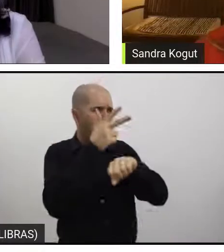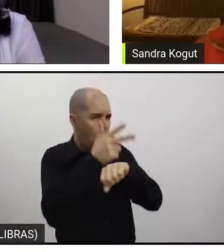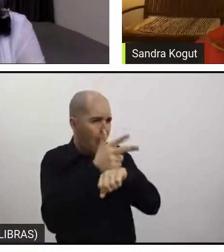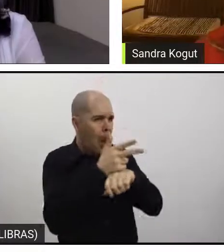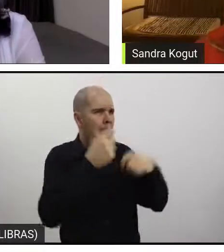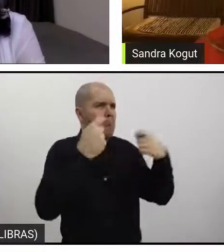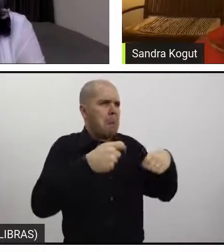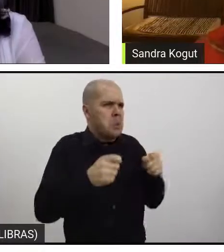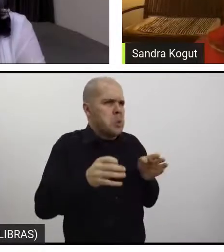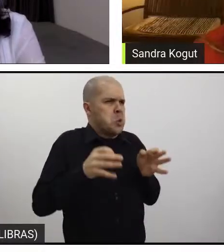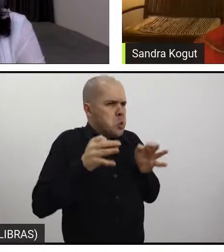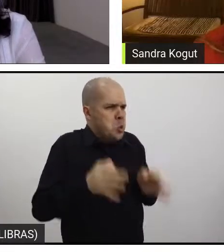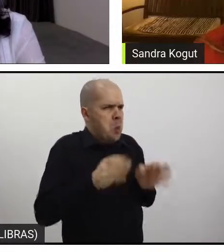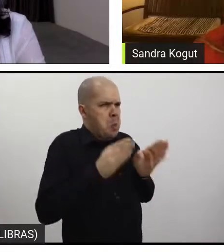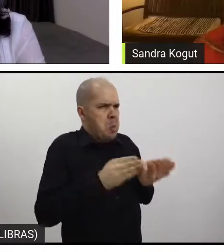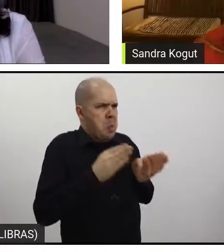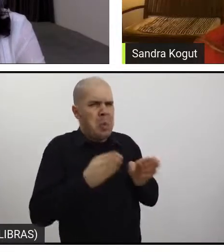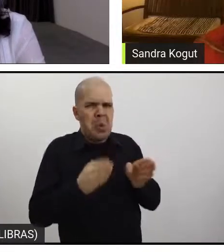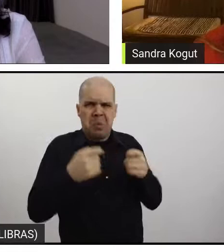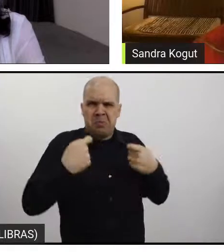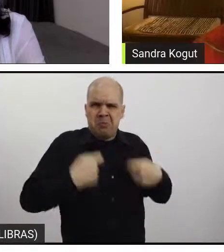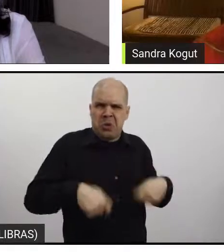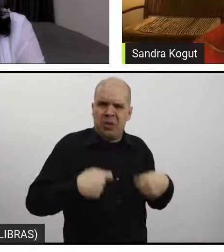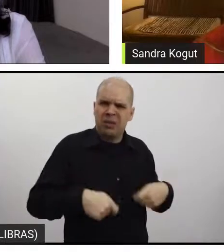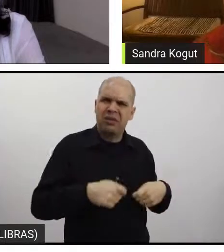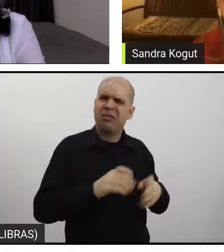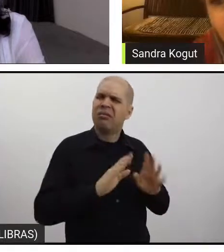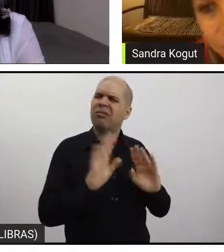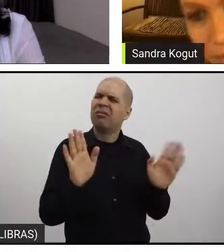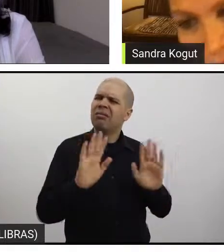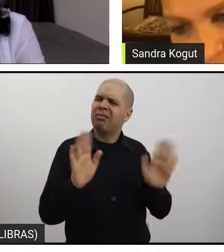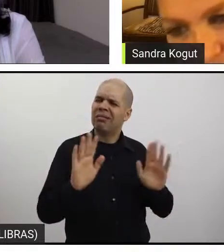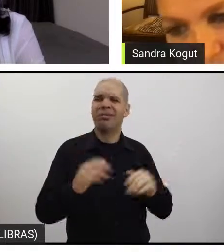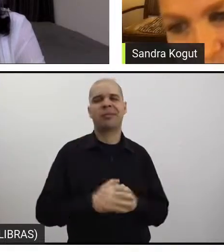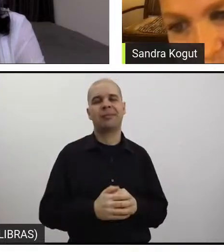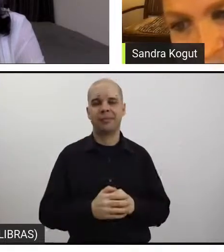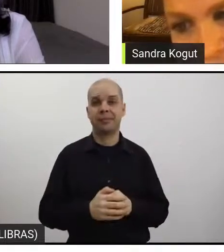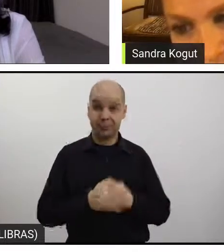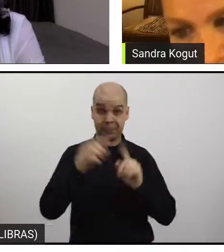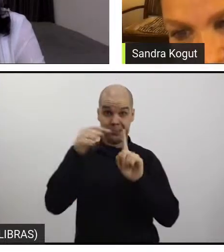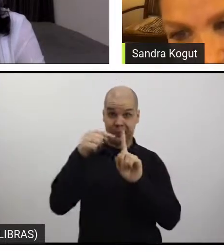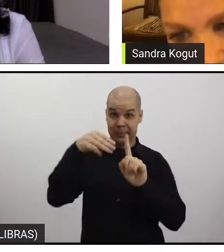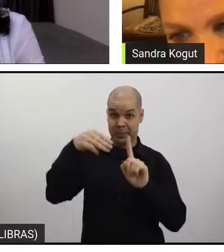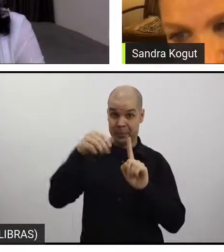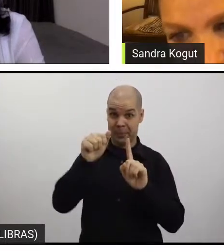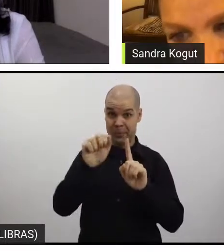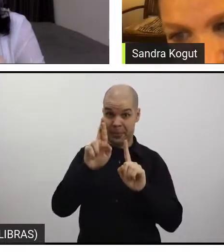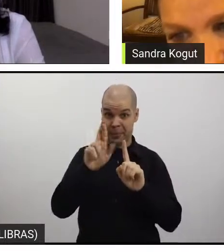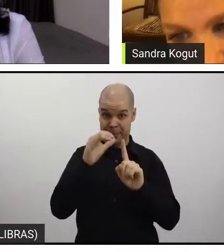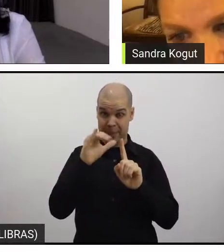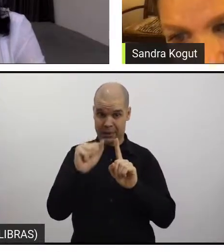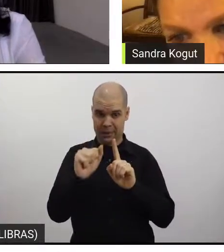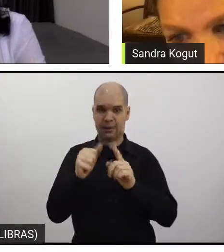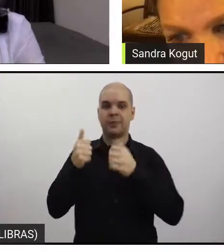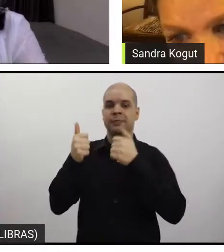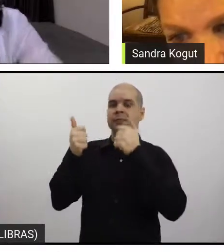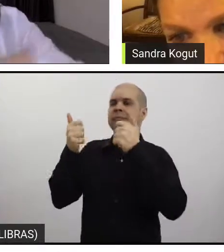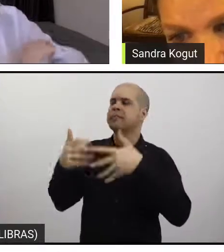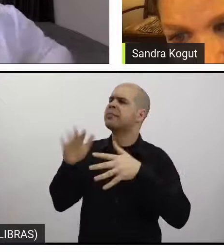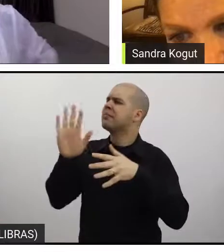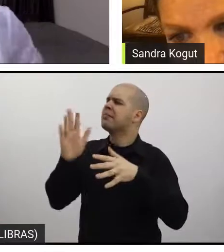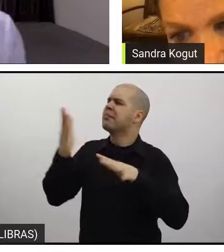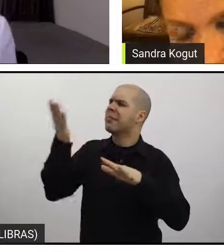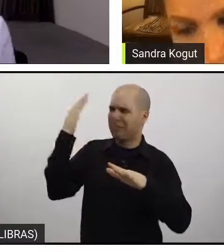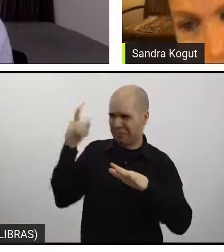inclusive, foi uma pergunta que fizeram aqui. Se a permissão para filmar, né? Se pedia, se